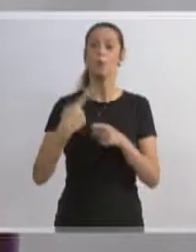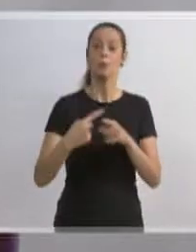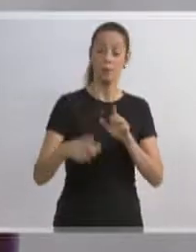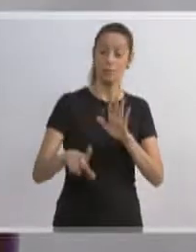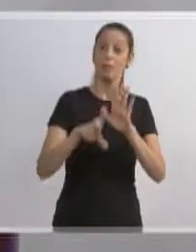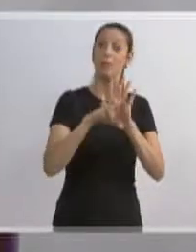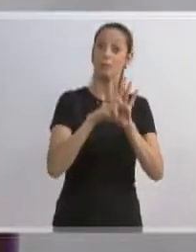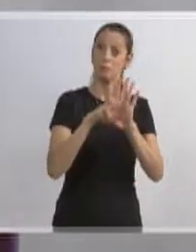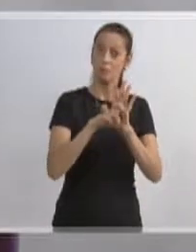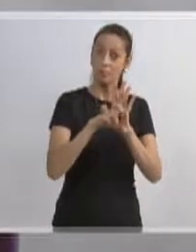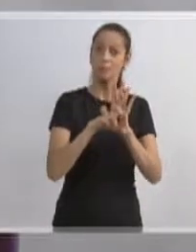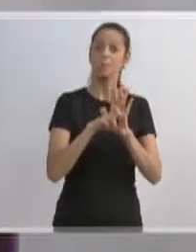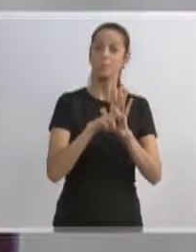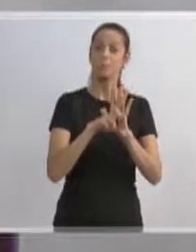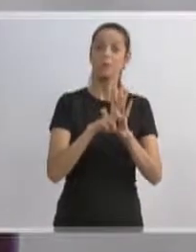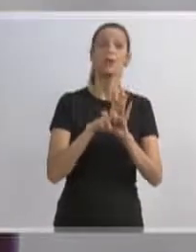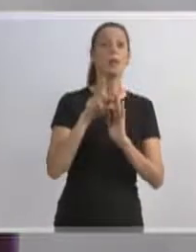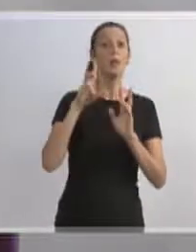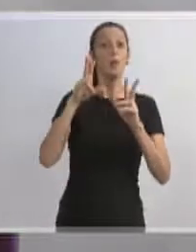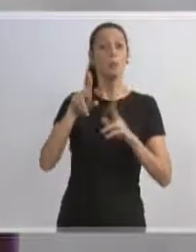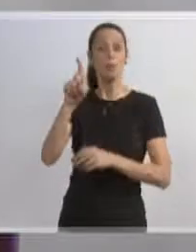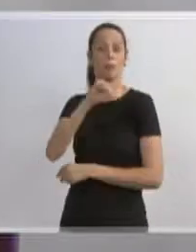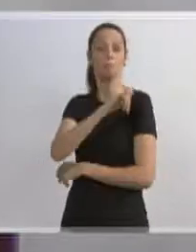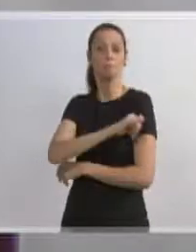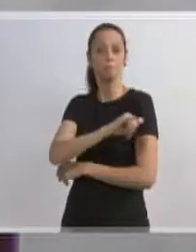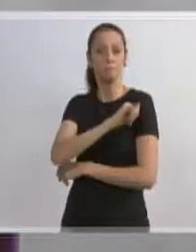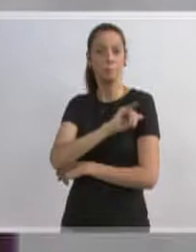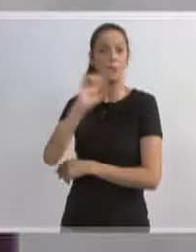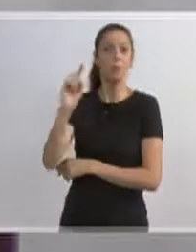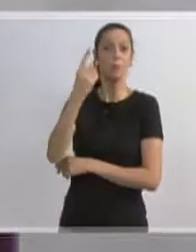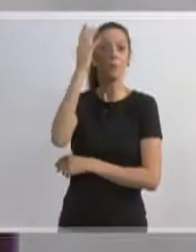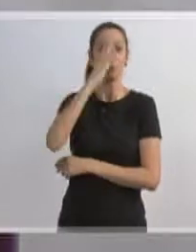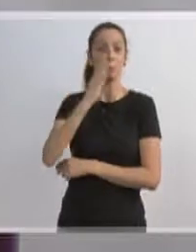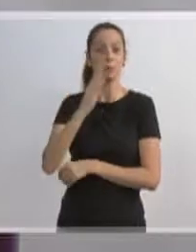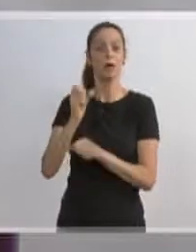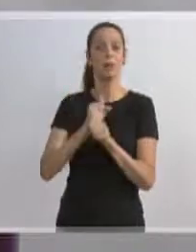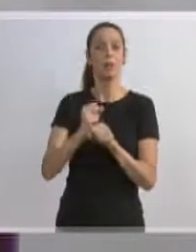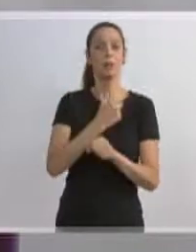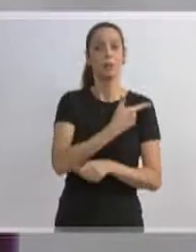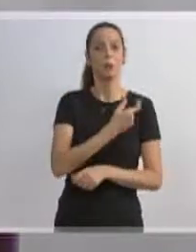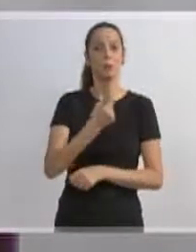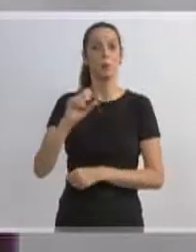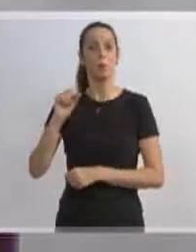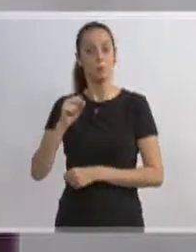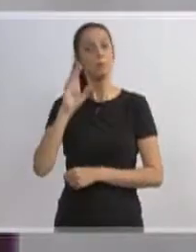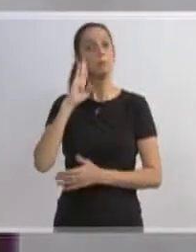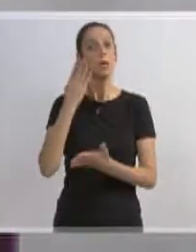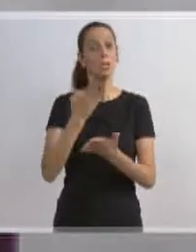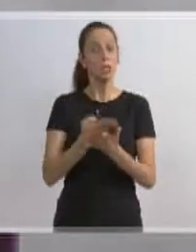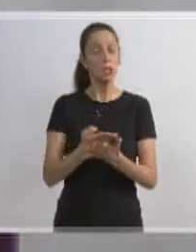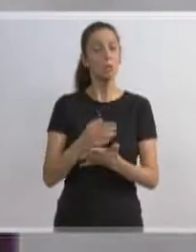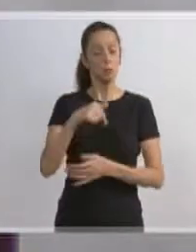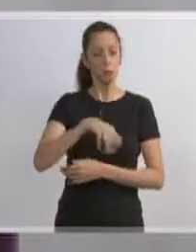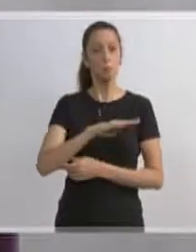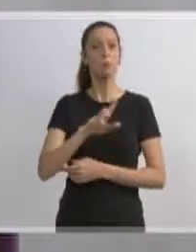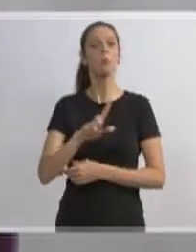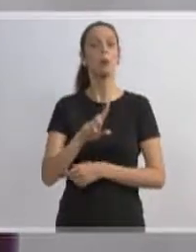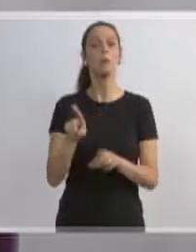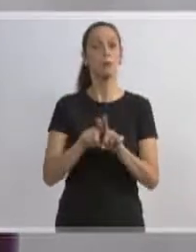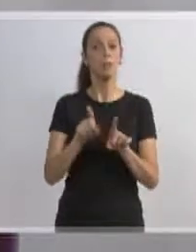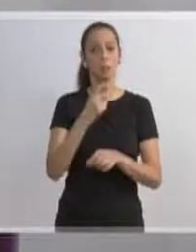há num município do Rio de Janeiro, que foi o primeiro no Brasil desde 2008, e acredito que a gente está muito perto, esperando apenas que